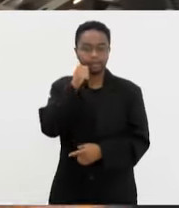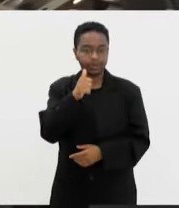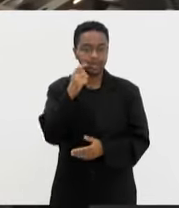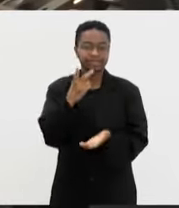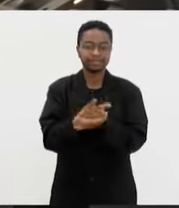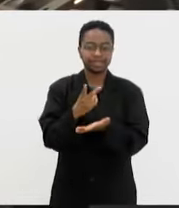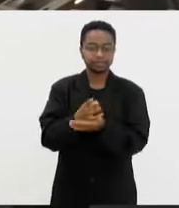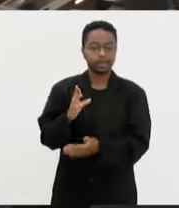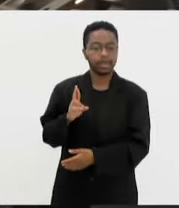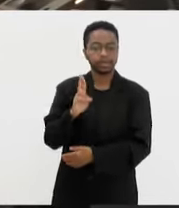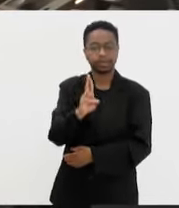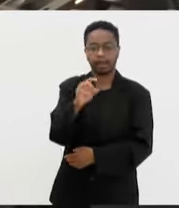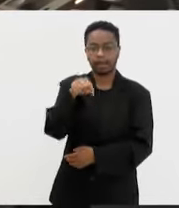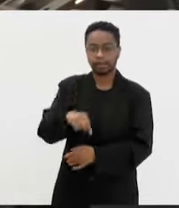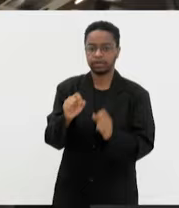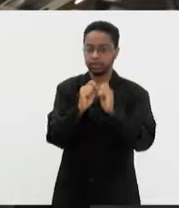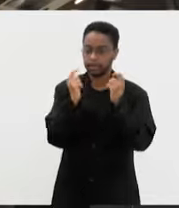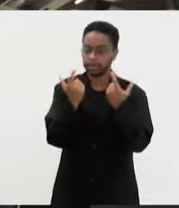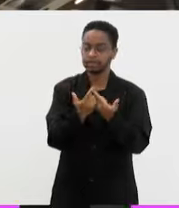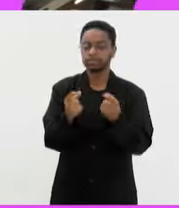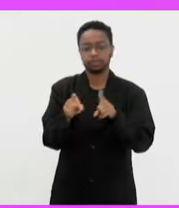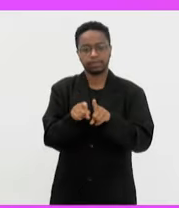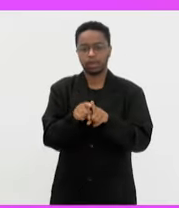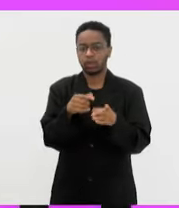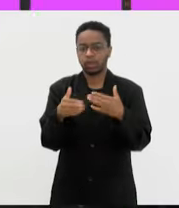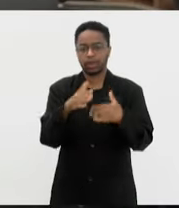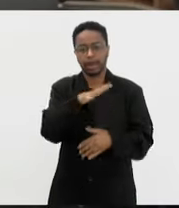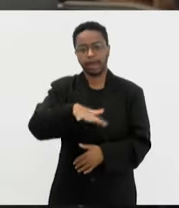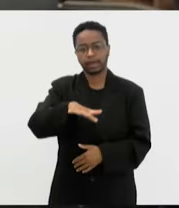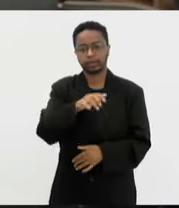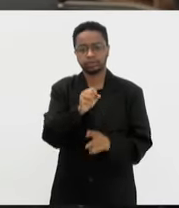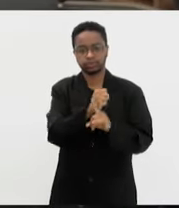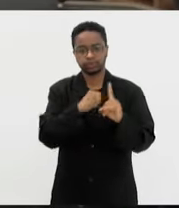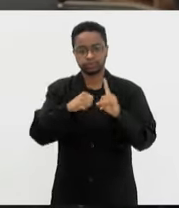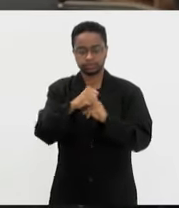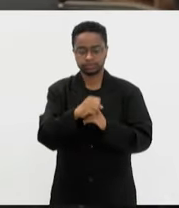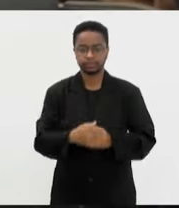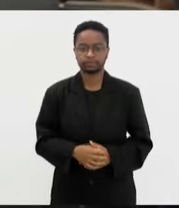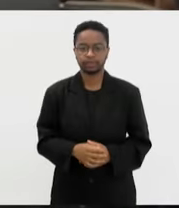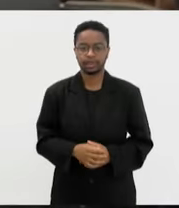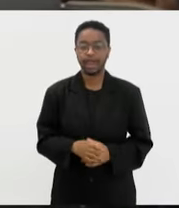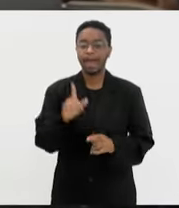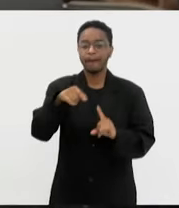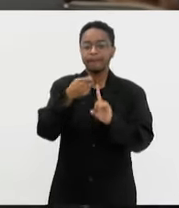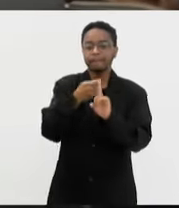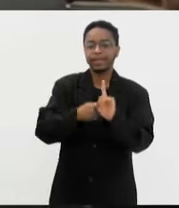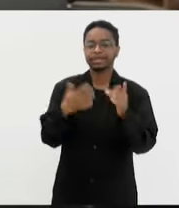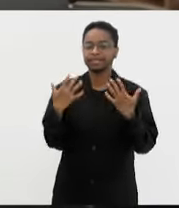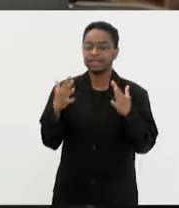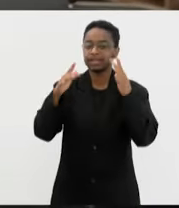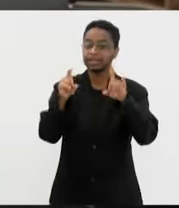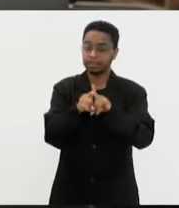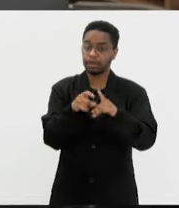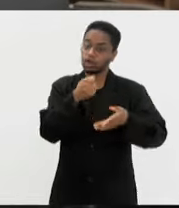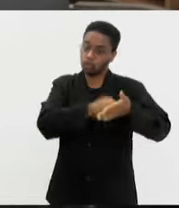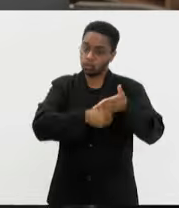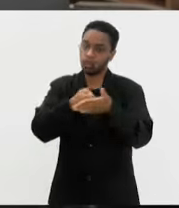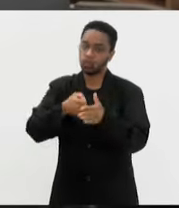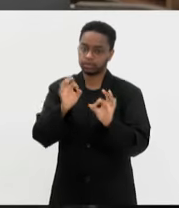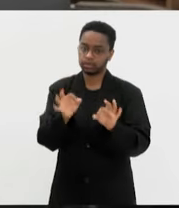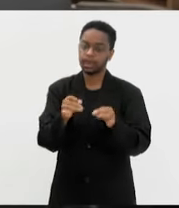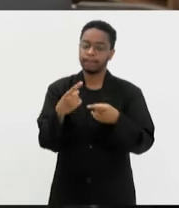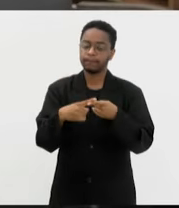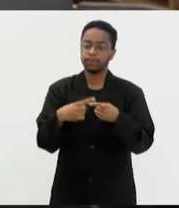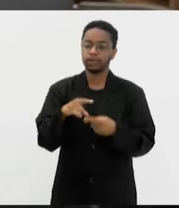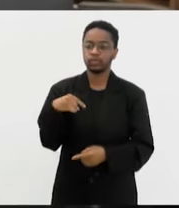sendo representada pelo parlamento em qualquer setor da sociedade. Mês de celebração, mas é um mês também de luta, né?